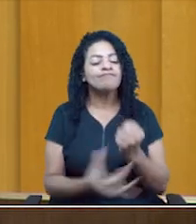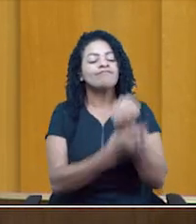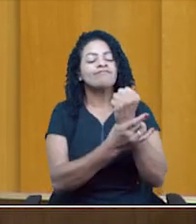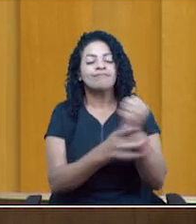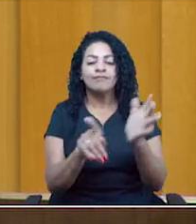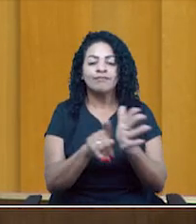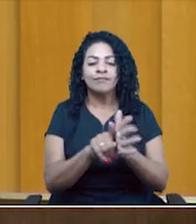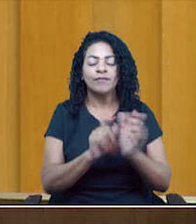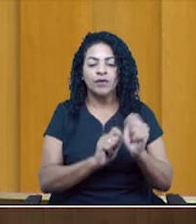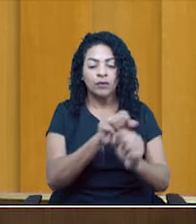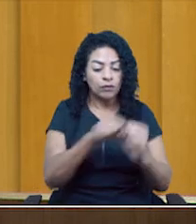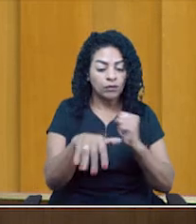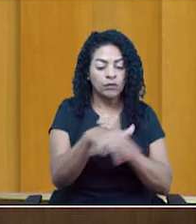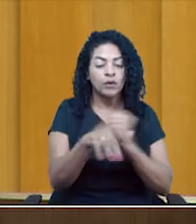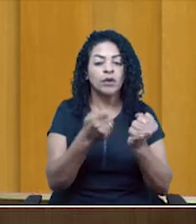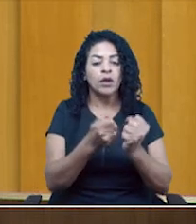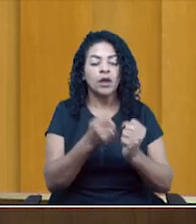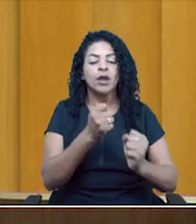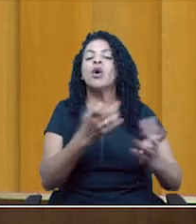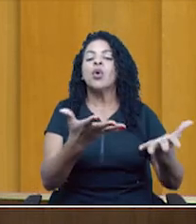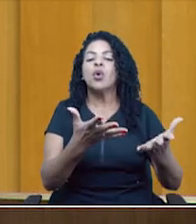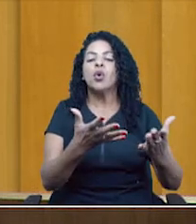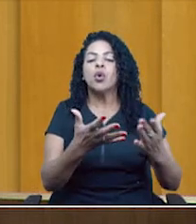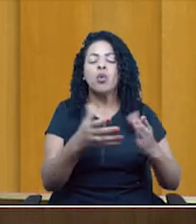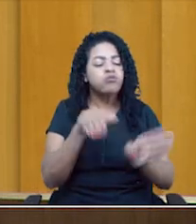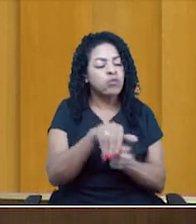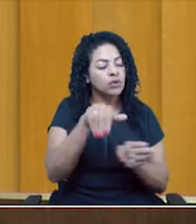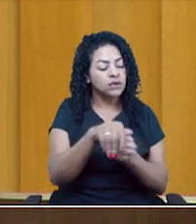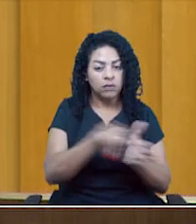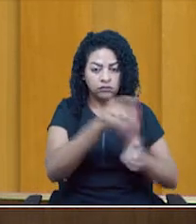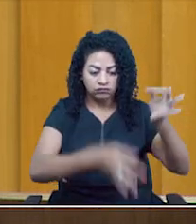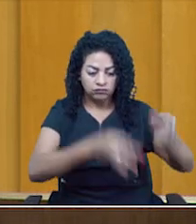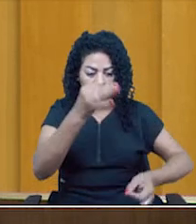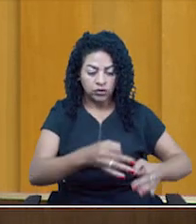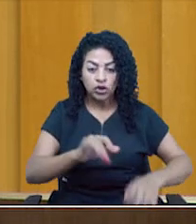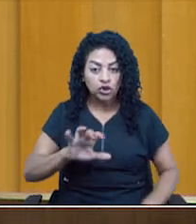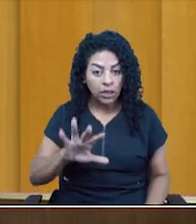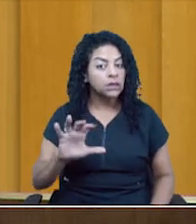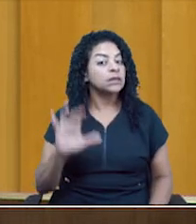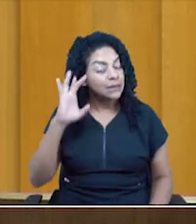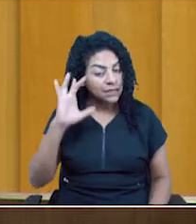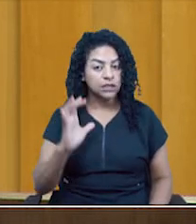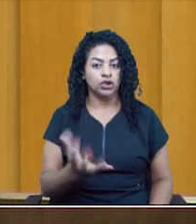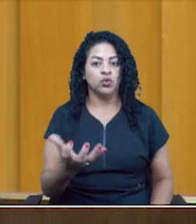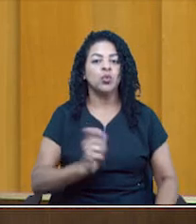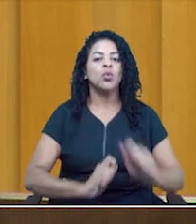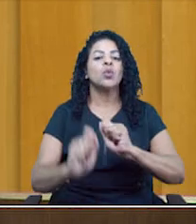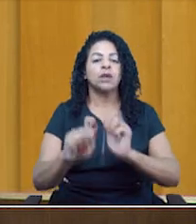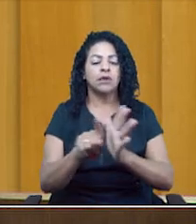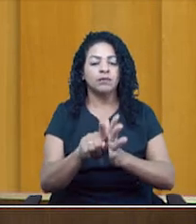o Conselho Nacional de Justiça instituiu a Política Nacional de Comunicação Social Integrada do Poder